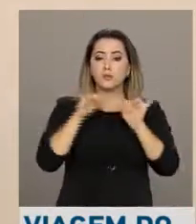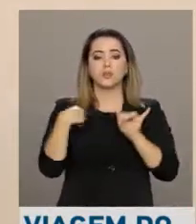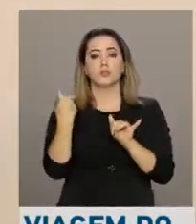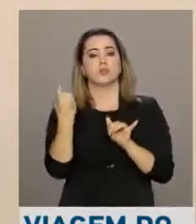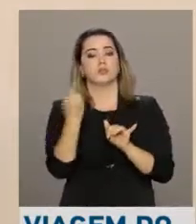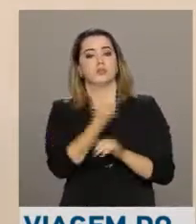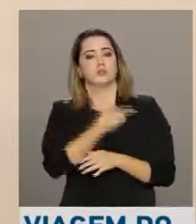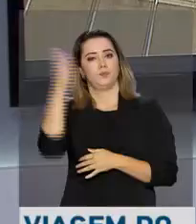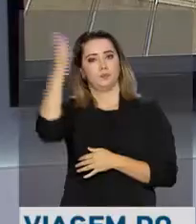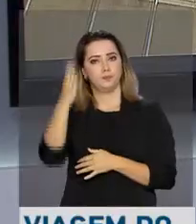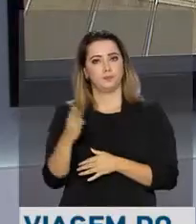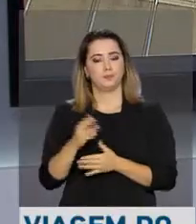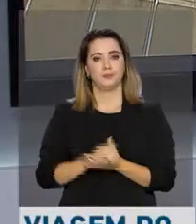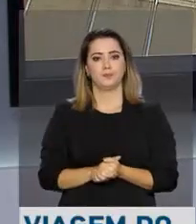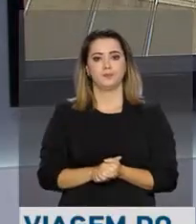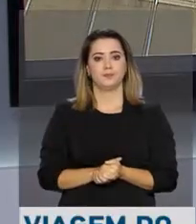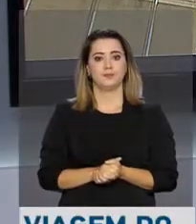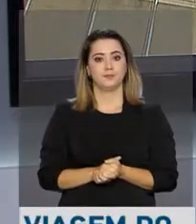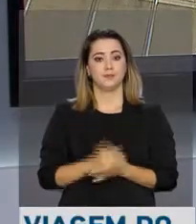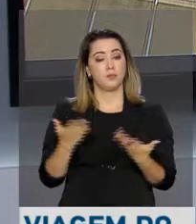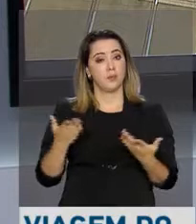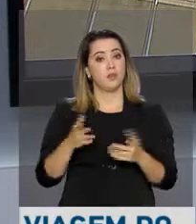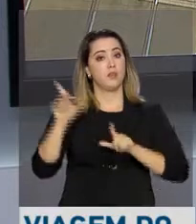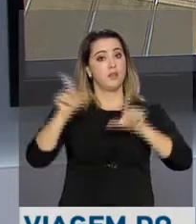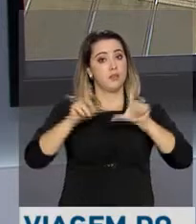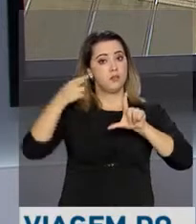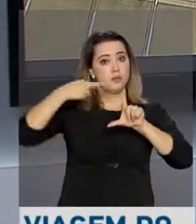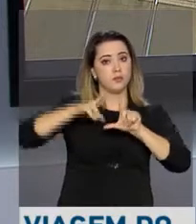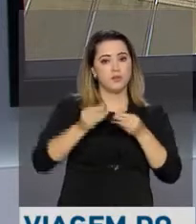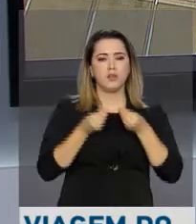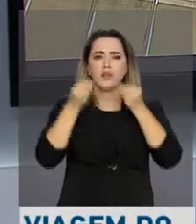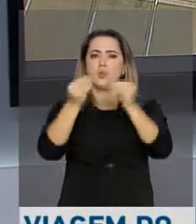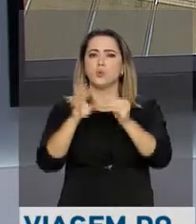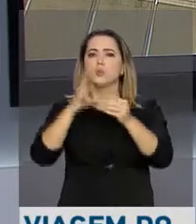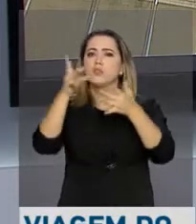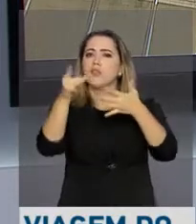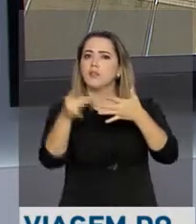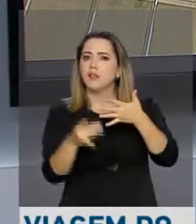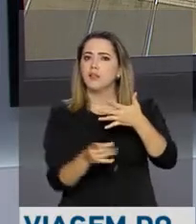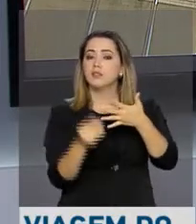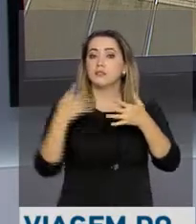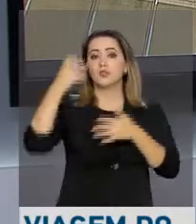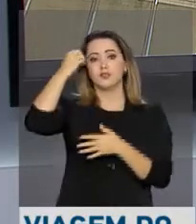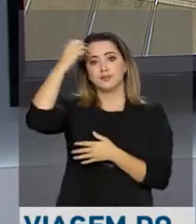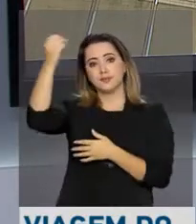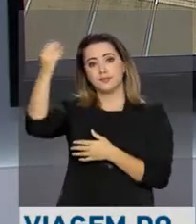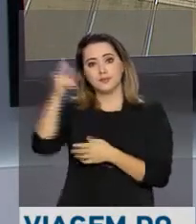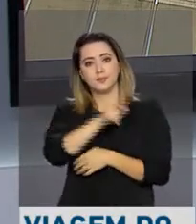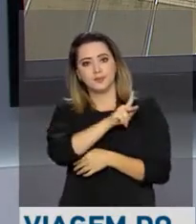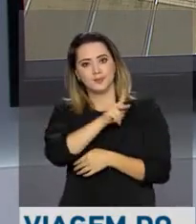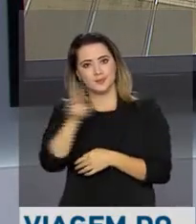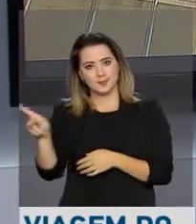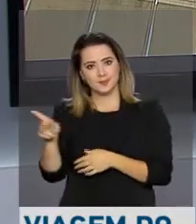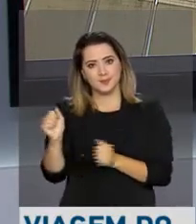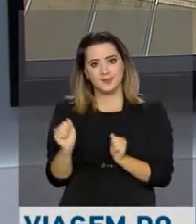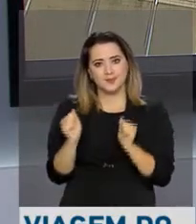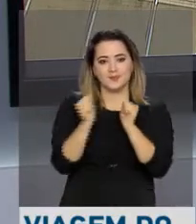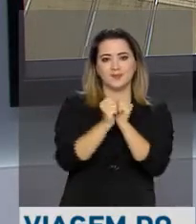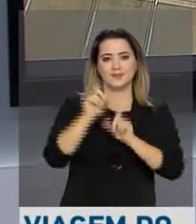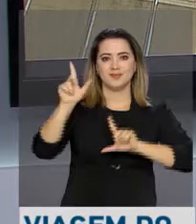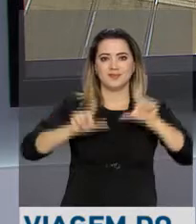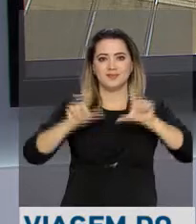do estado brasileiro ea tv nbr leva até você todos os detalhes desta viagem presidencial